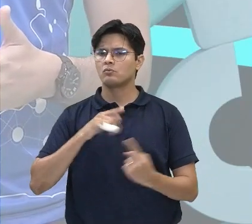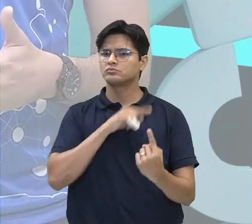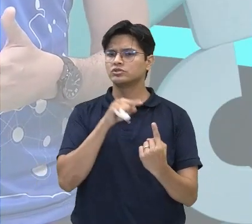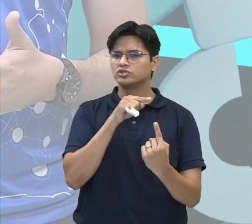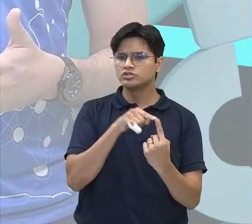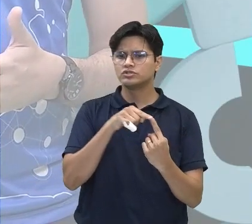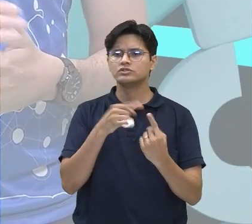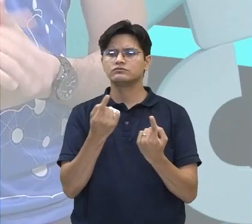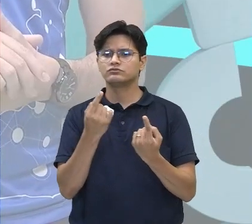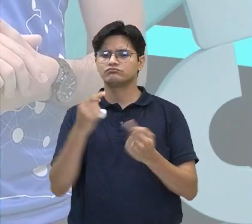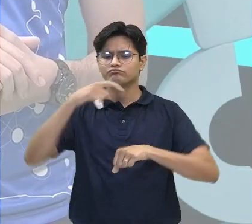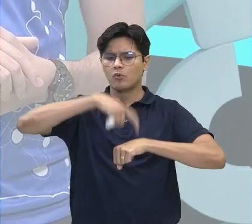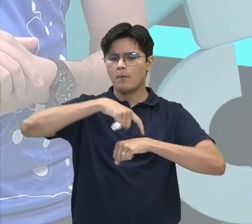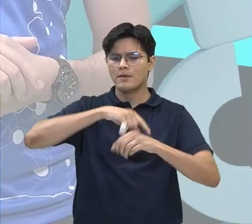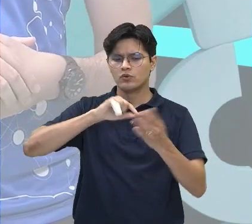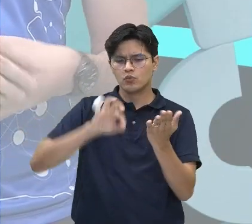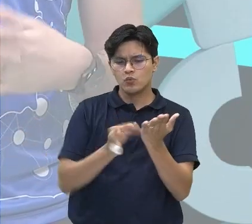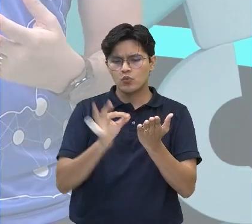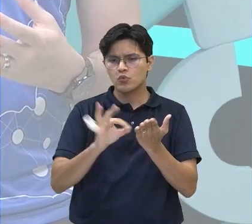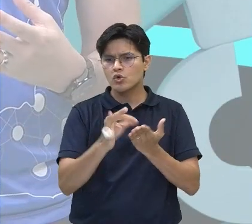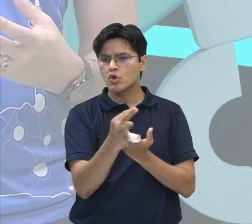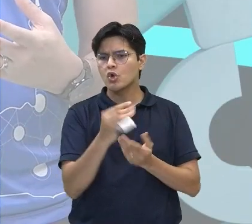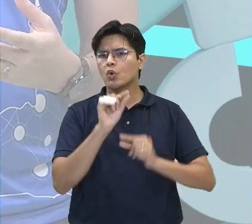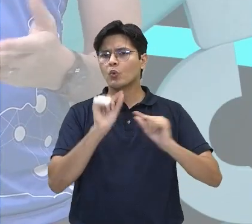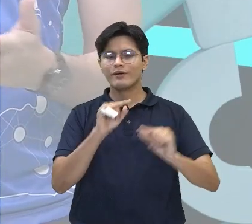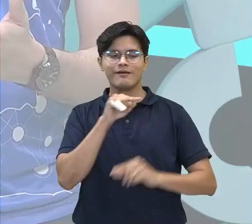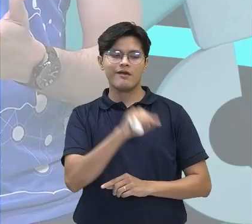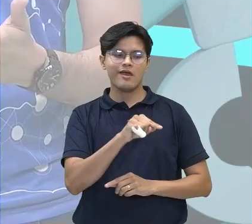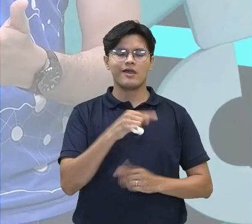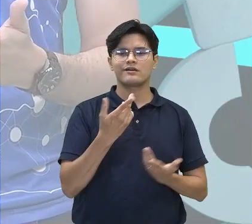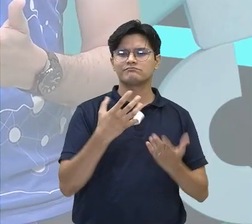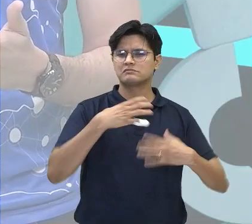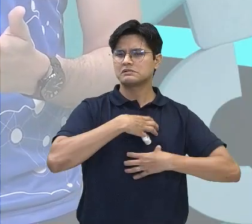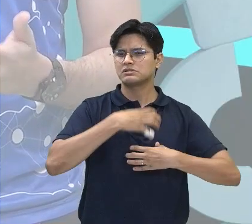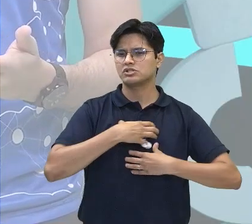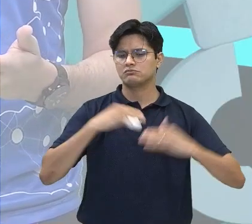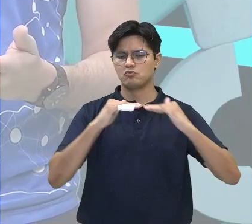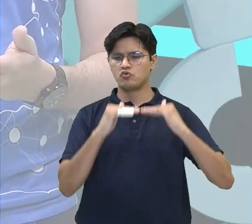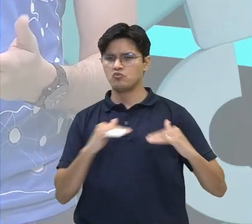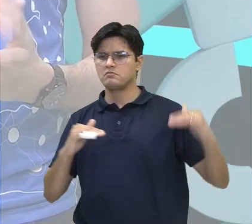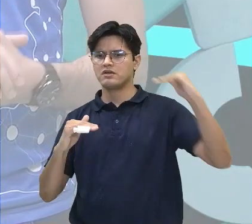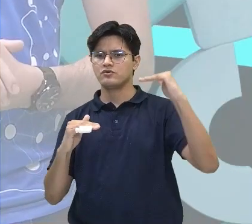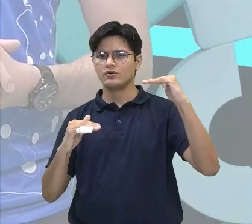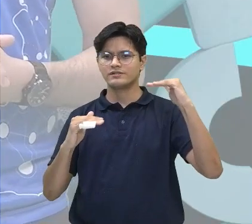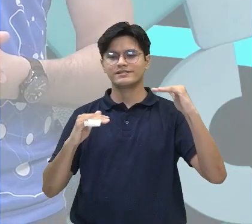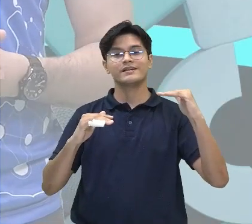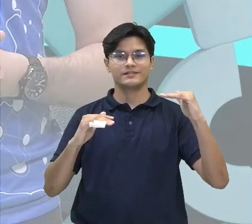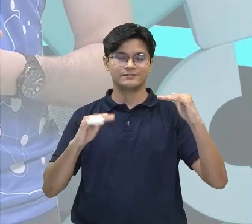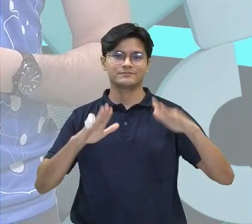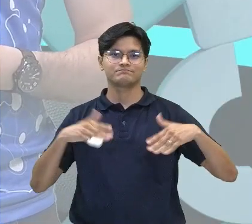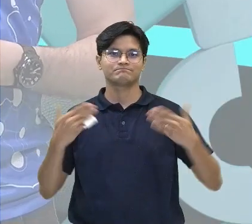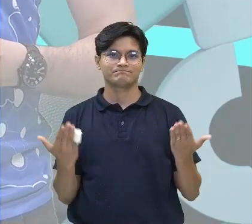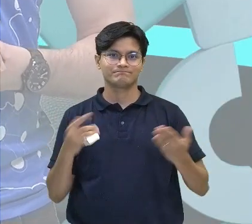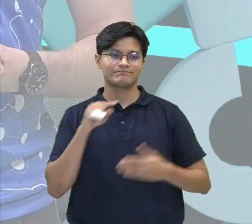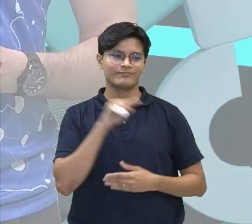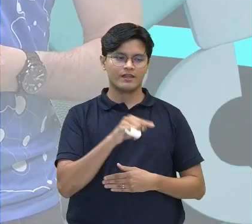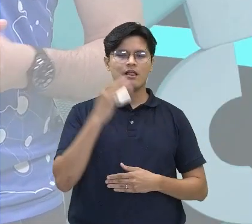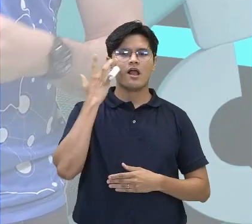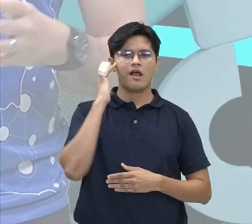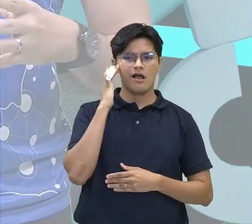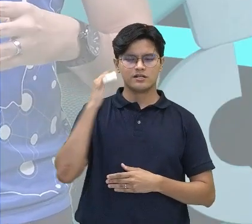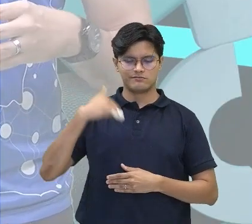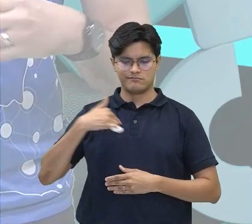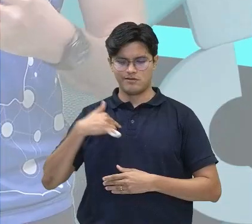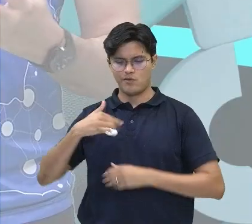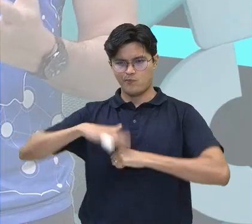ela exibe essa arrogância, sentindo-se superior por furar o pano. Ela que vai na frente, né? Lidera esse processo de